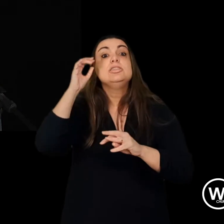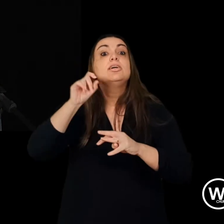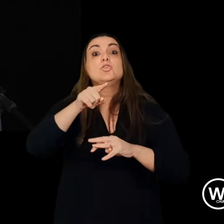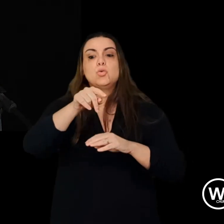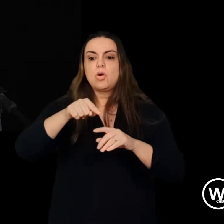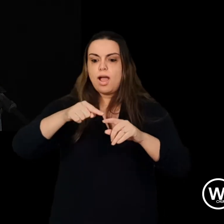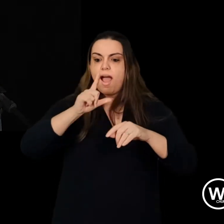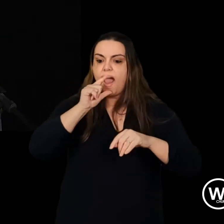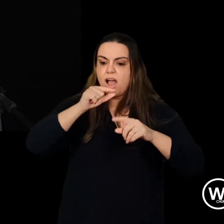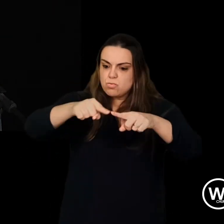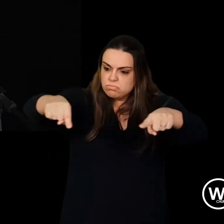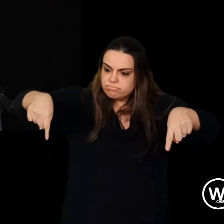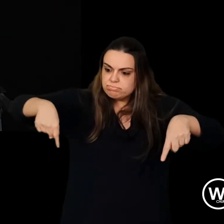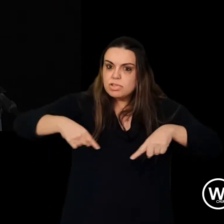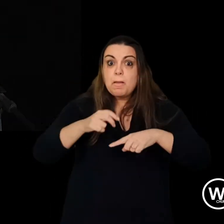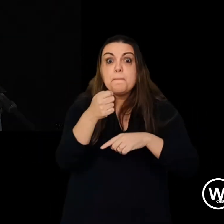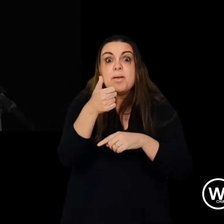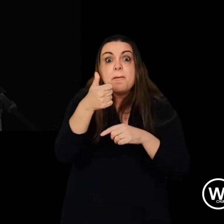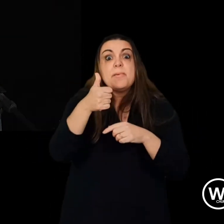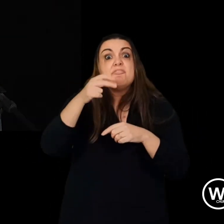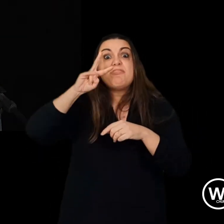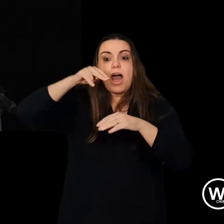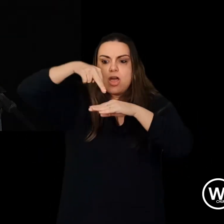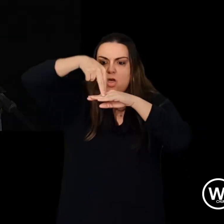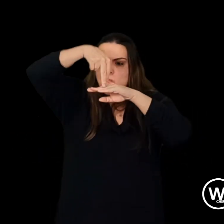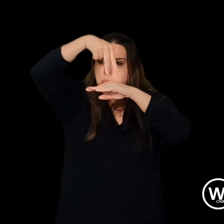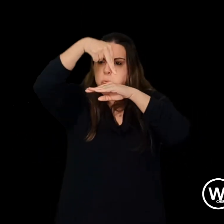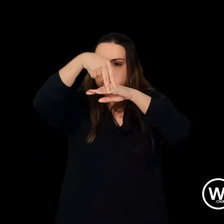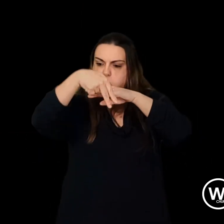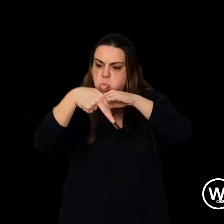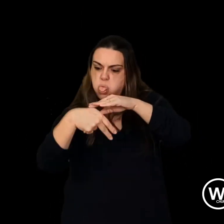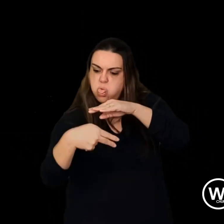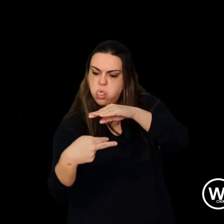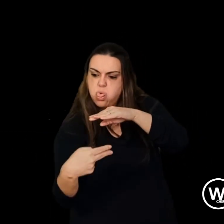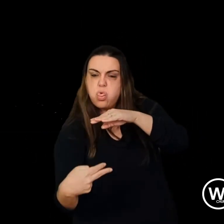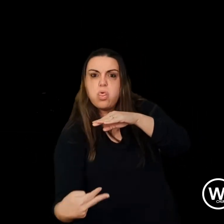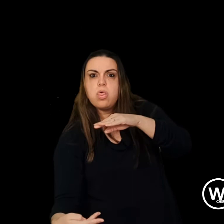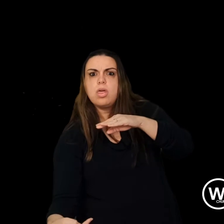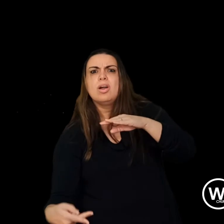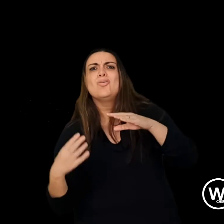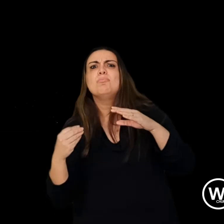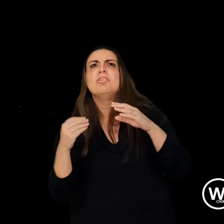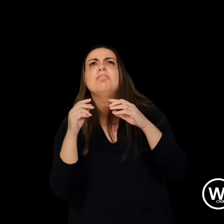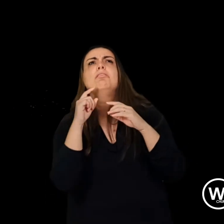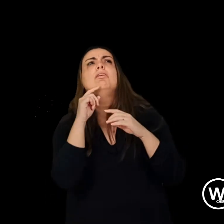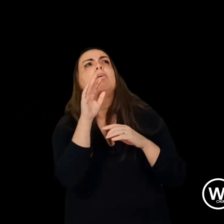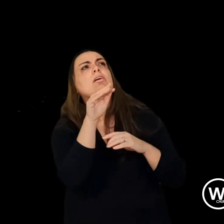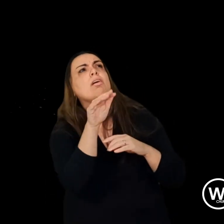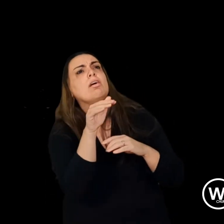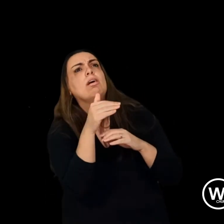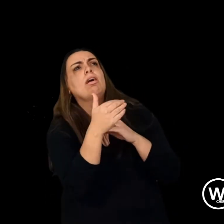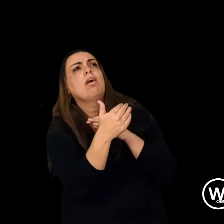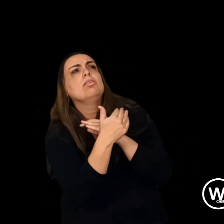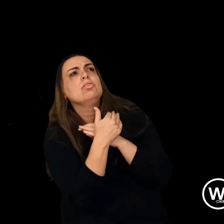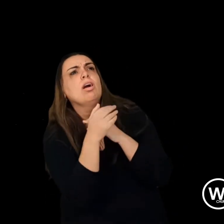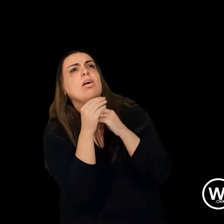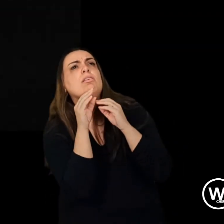afundar. Como é que ela vai clamar por ajuda? Ei, alguém pode me ajudar? Estou